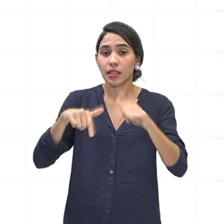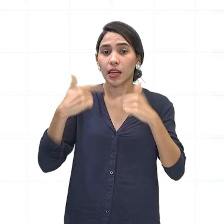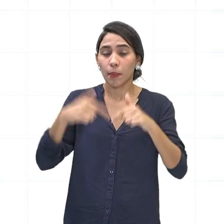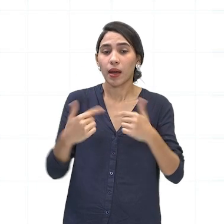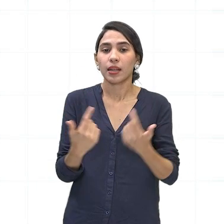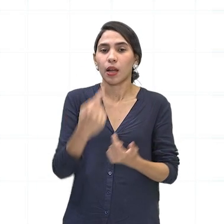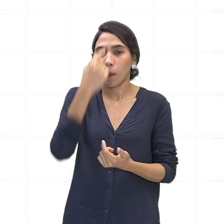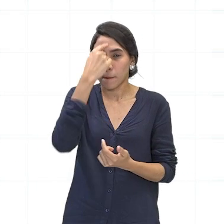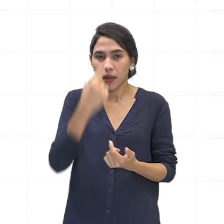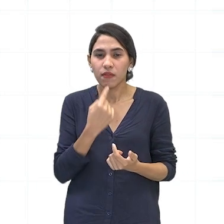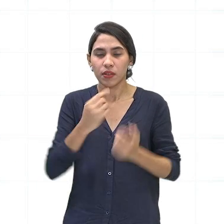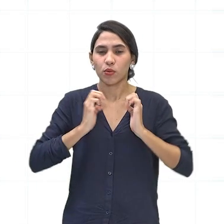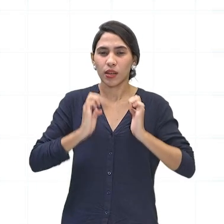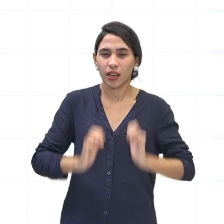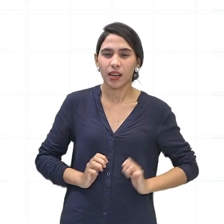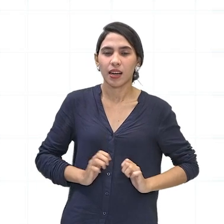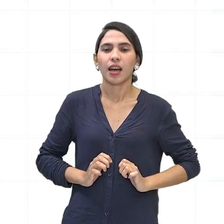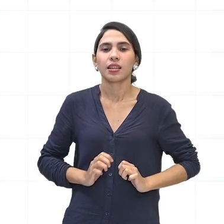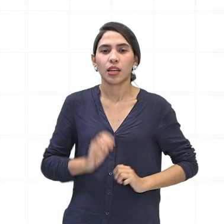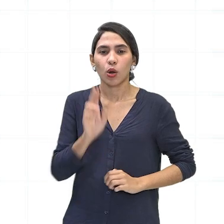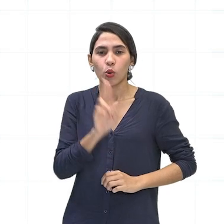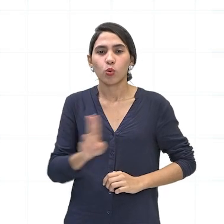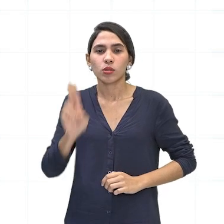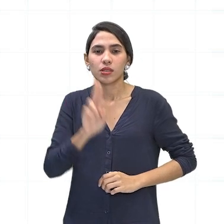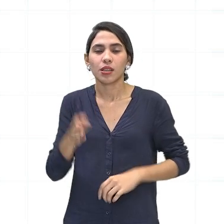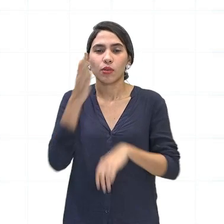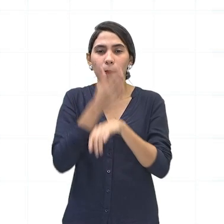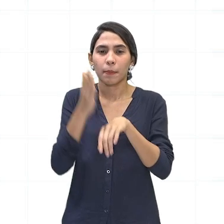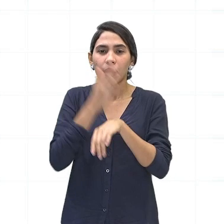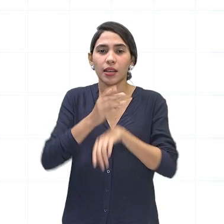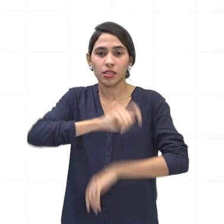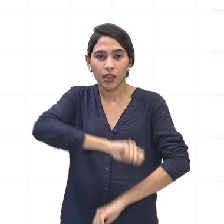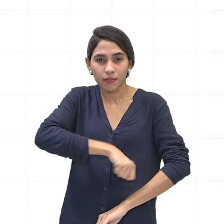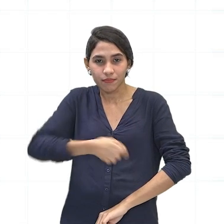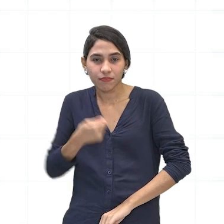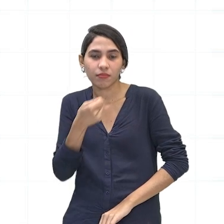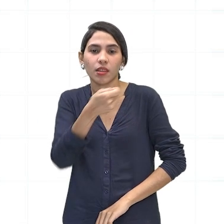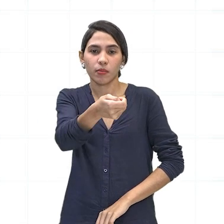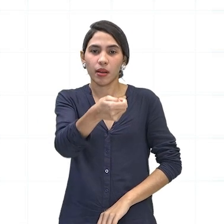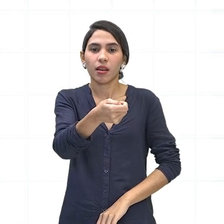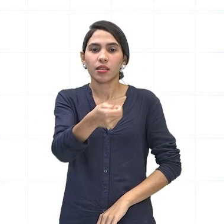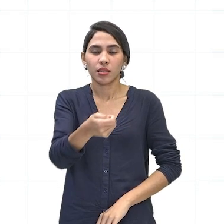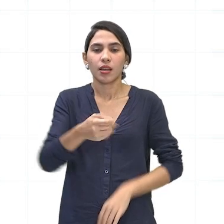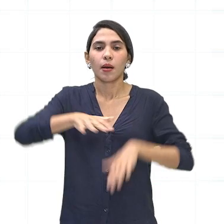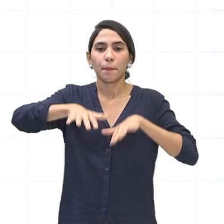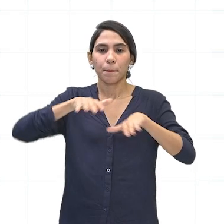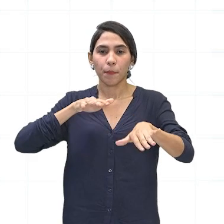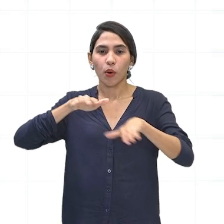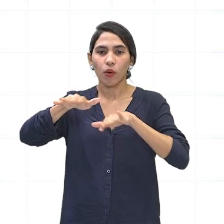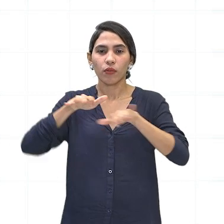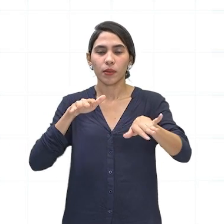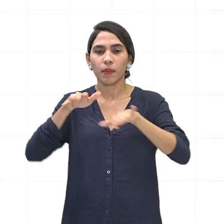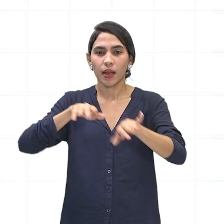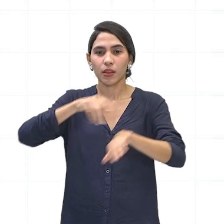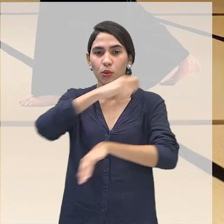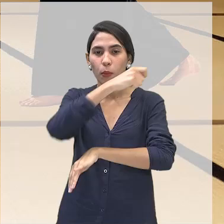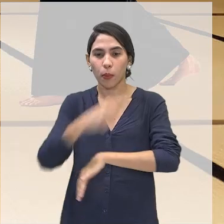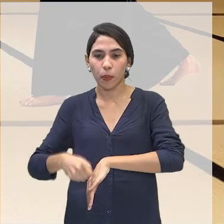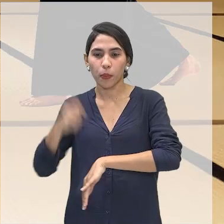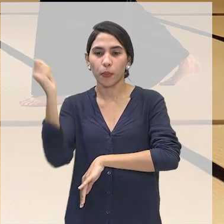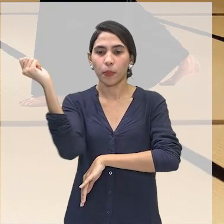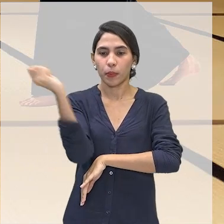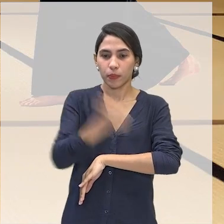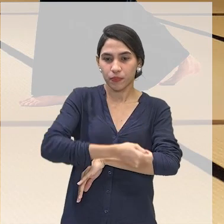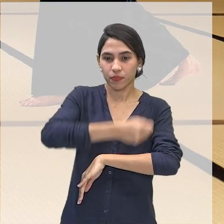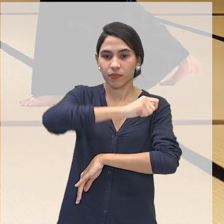do indivíduo através da prática com a espada, ou seja, através dos movimentos, dos golpes, né,